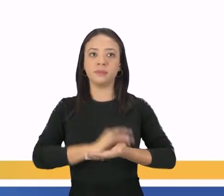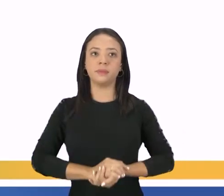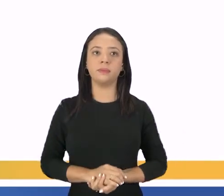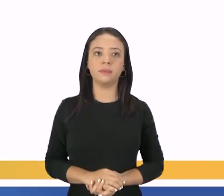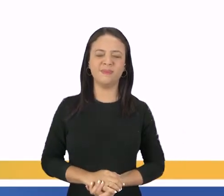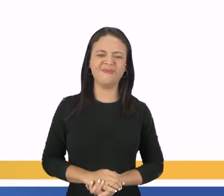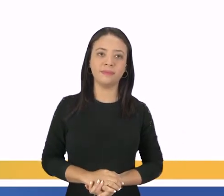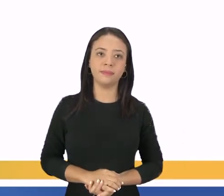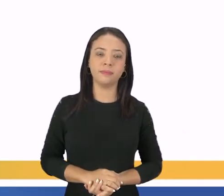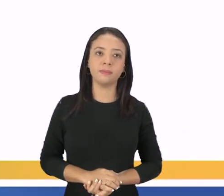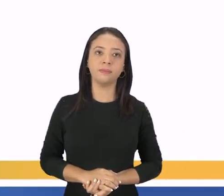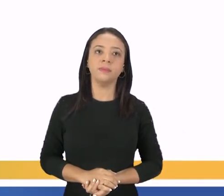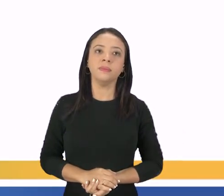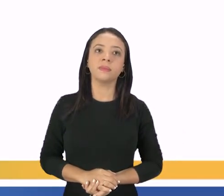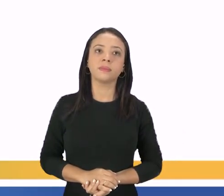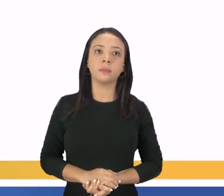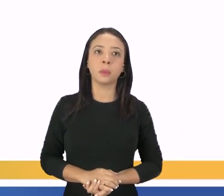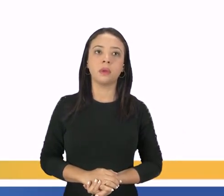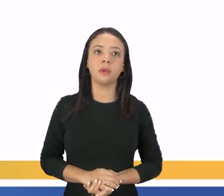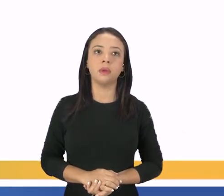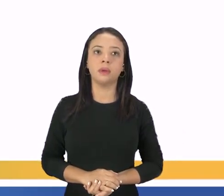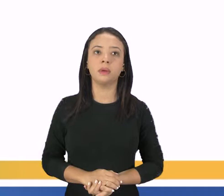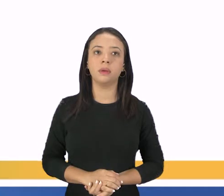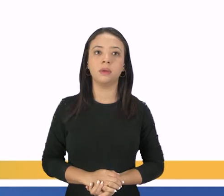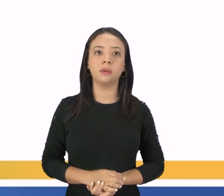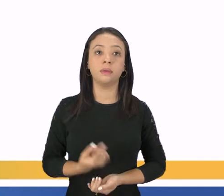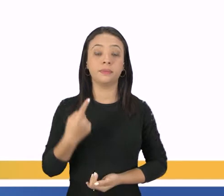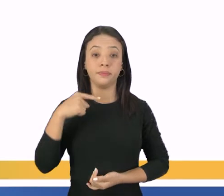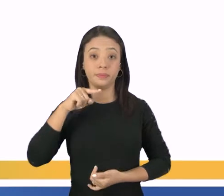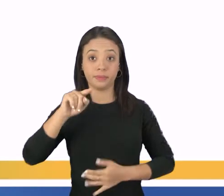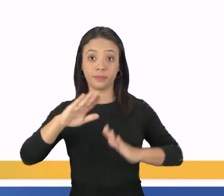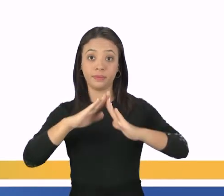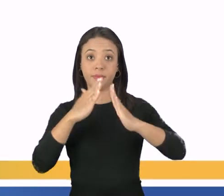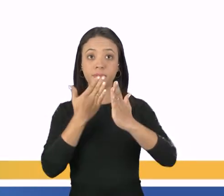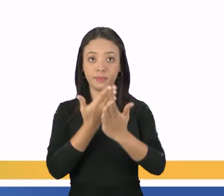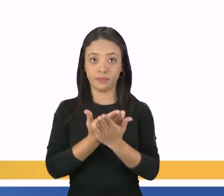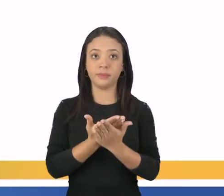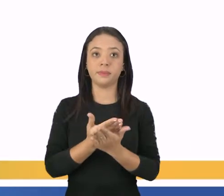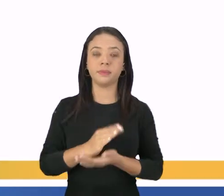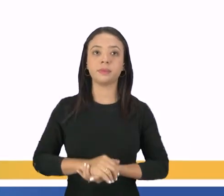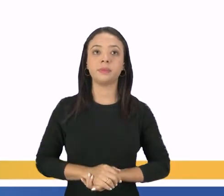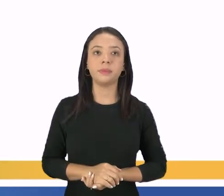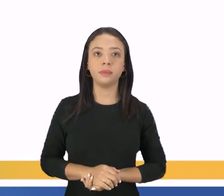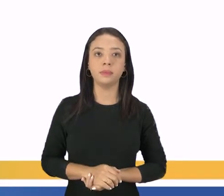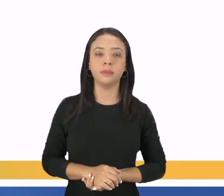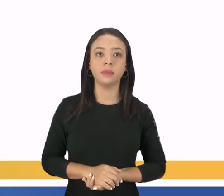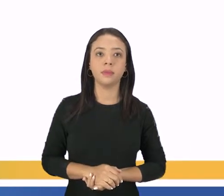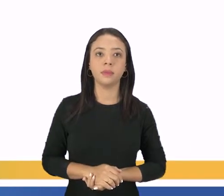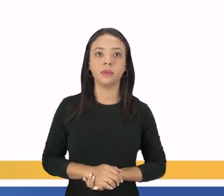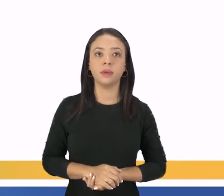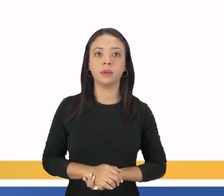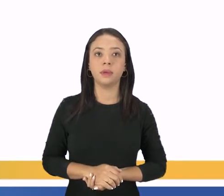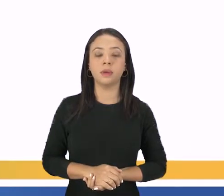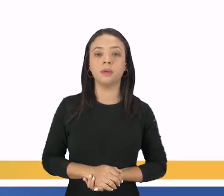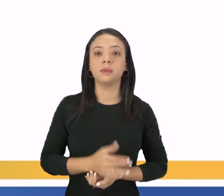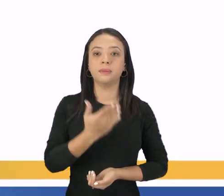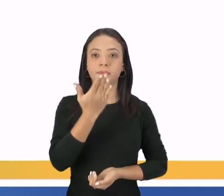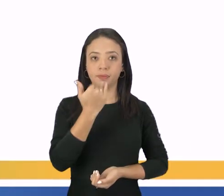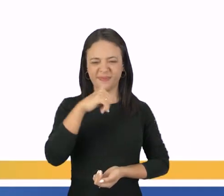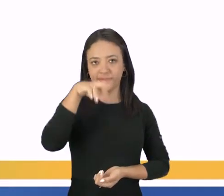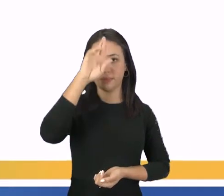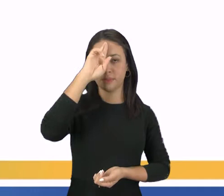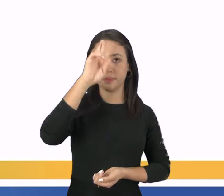né? Ir ao colégio, né? Que é a escola, ao colégio. Almoçar, que é